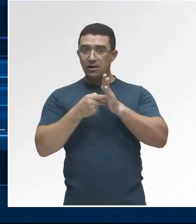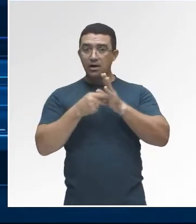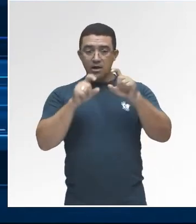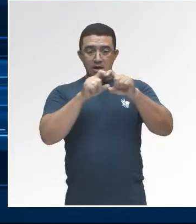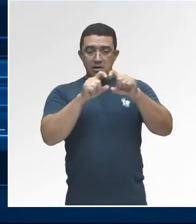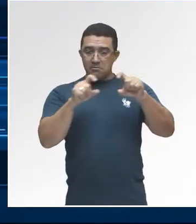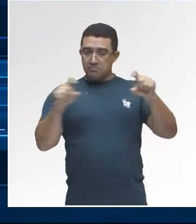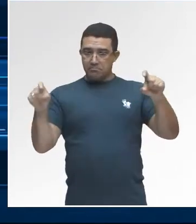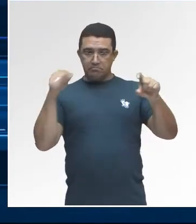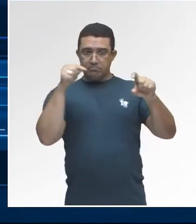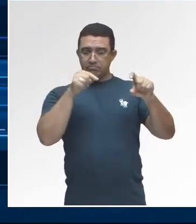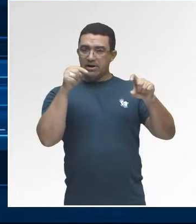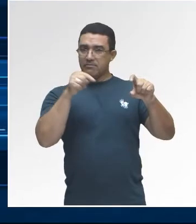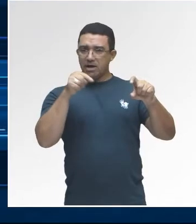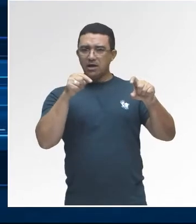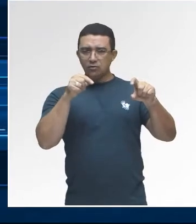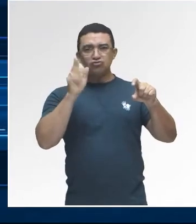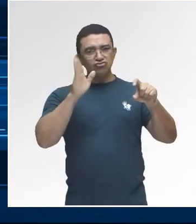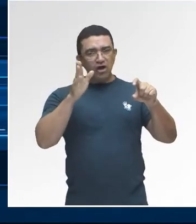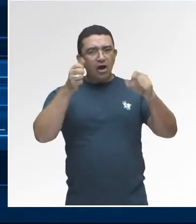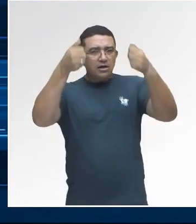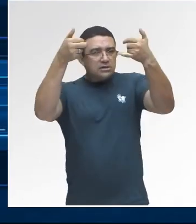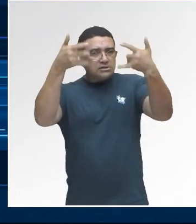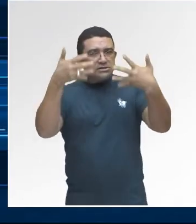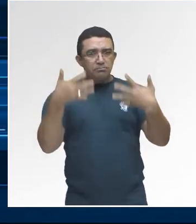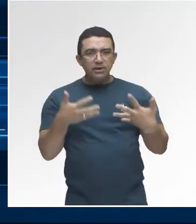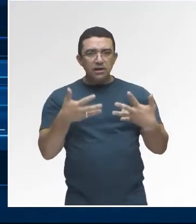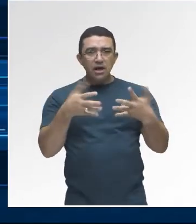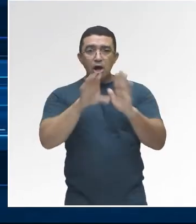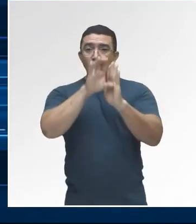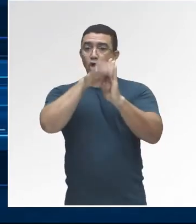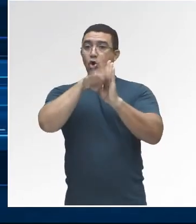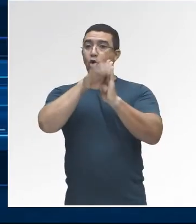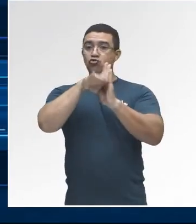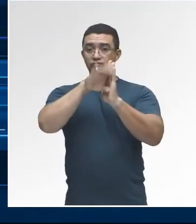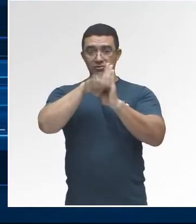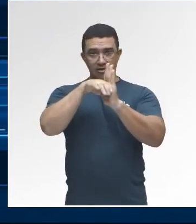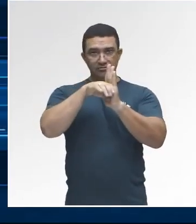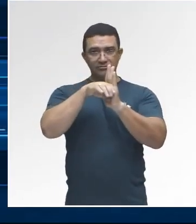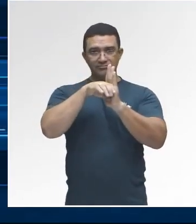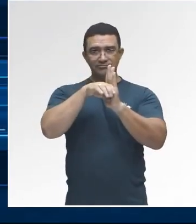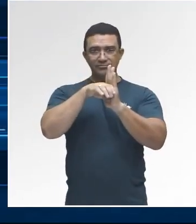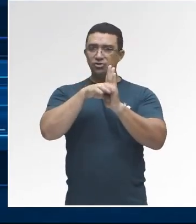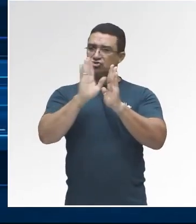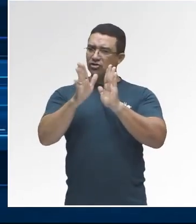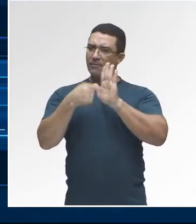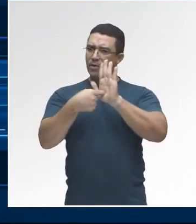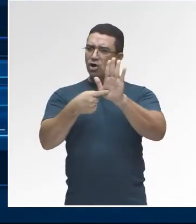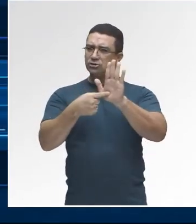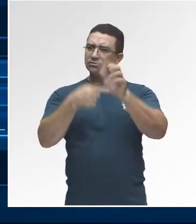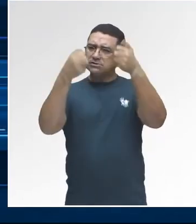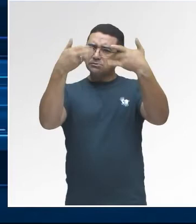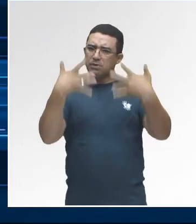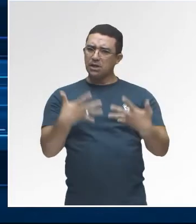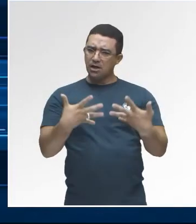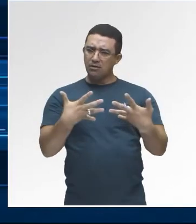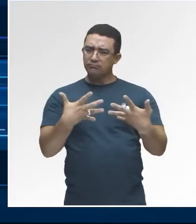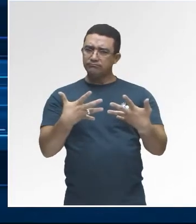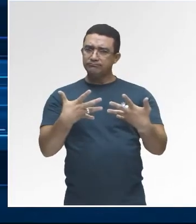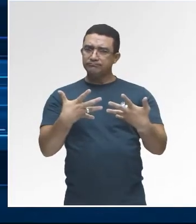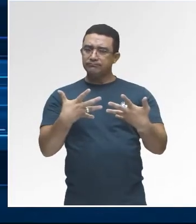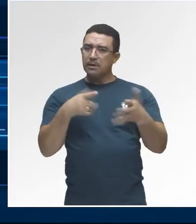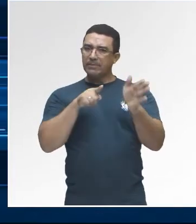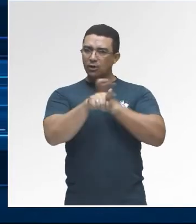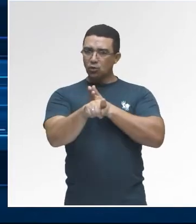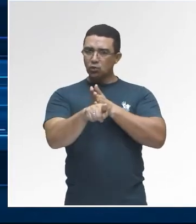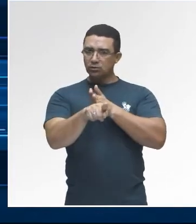essa primeira frase, aqui esse primeiro parágrafo, vai responder essa pergunta aqui, certo? O texto vai